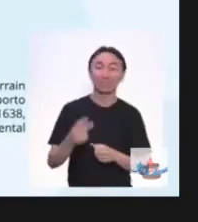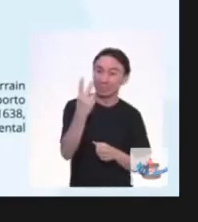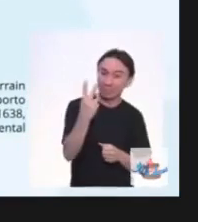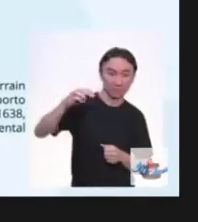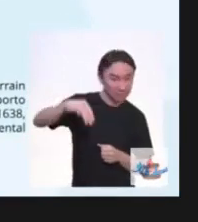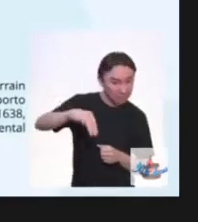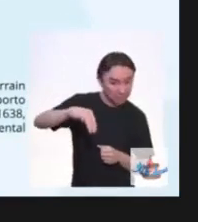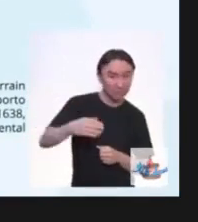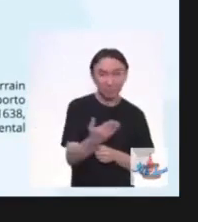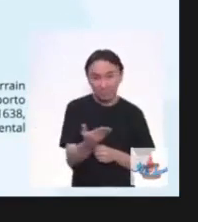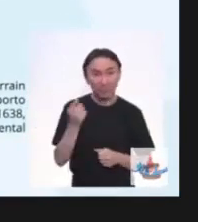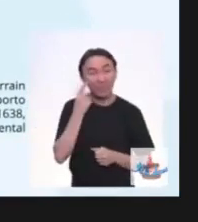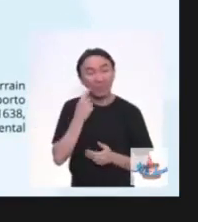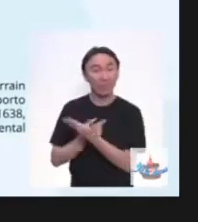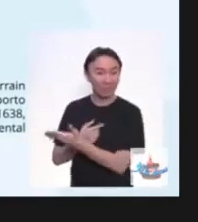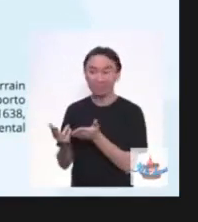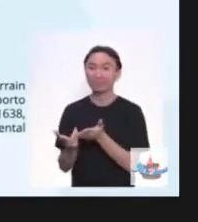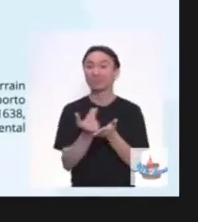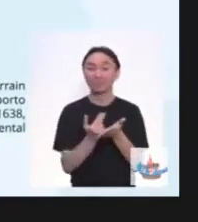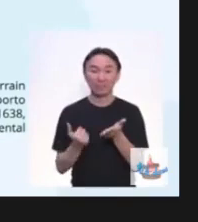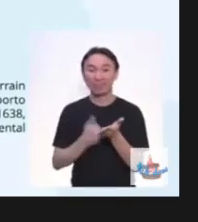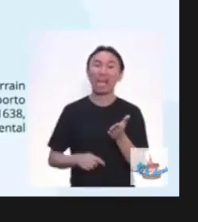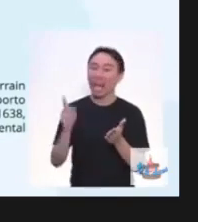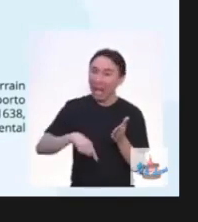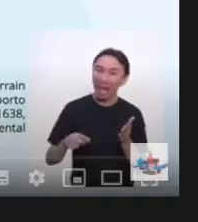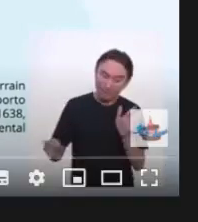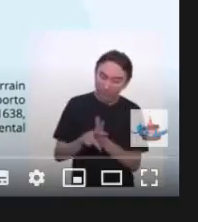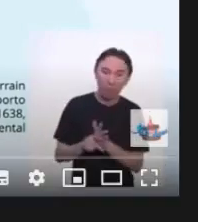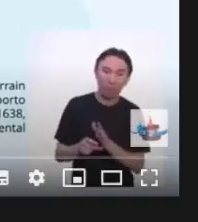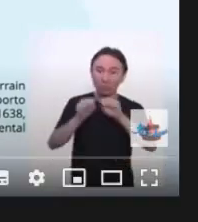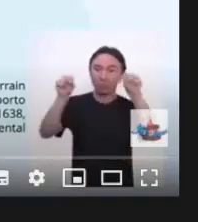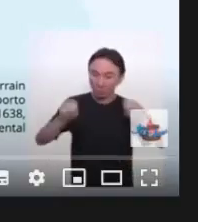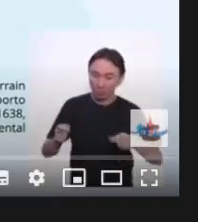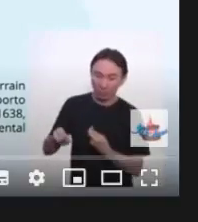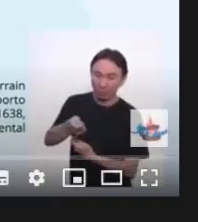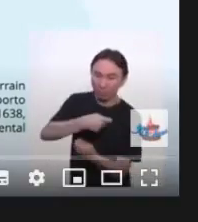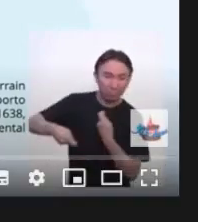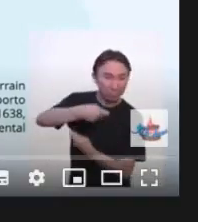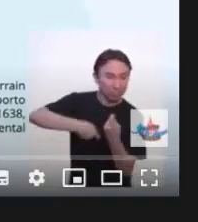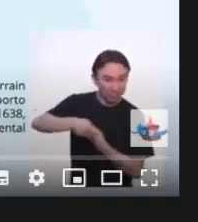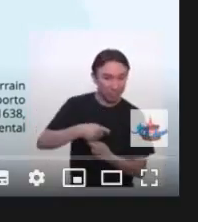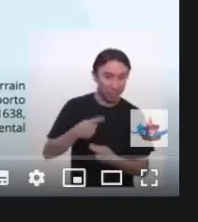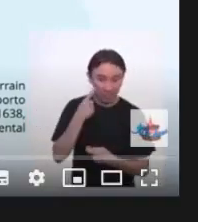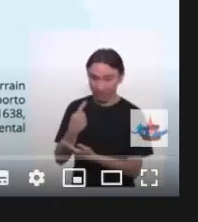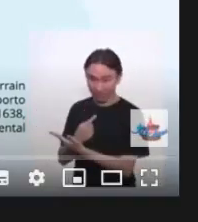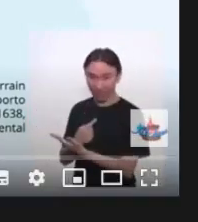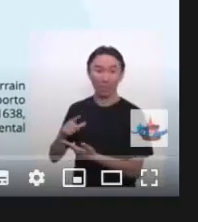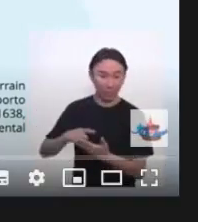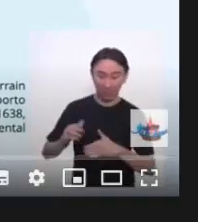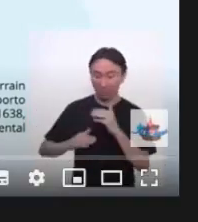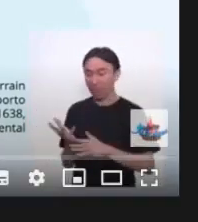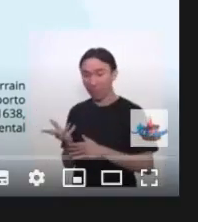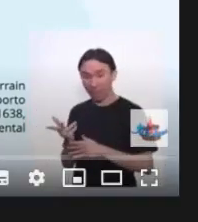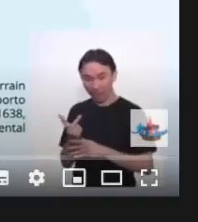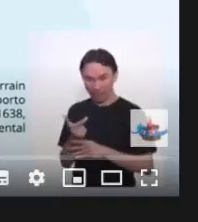2 minutos. Quais elementos da obra caracterizam o mercantilismo? Lembrando, 8º ano, que essa habilidade é uma habilidade de transição. Então, é um assunto que vocês viram o ano